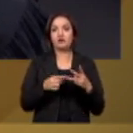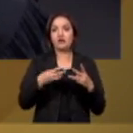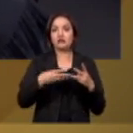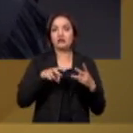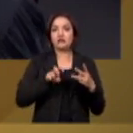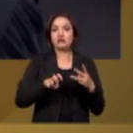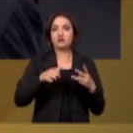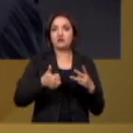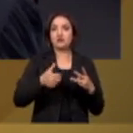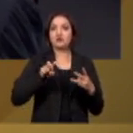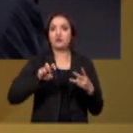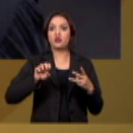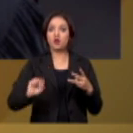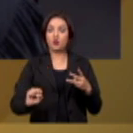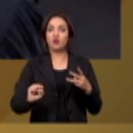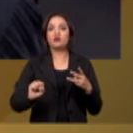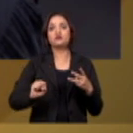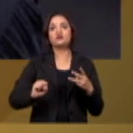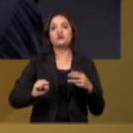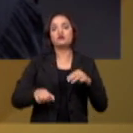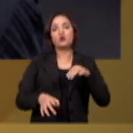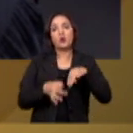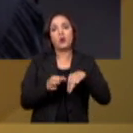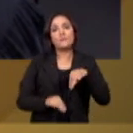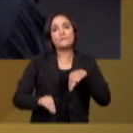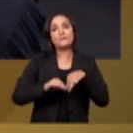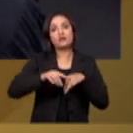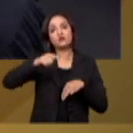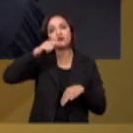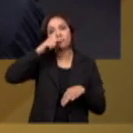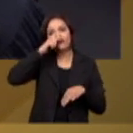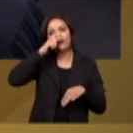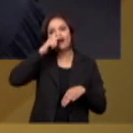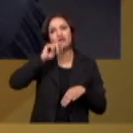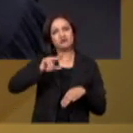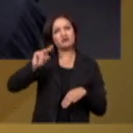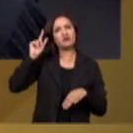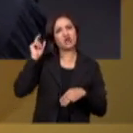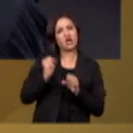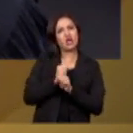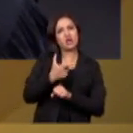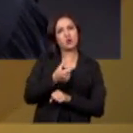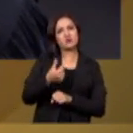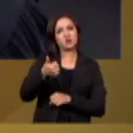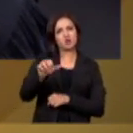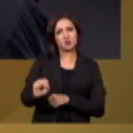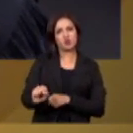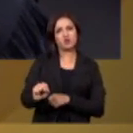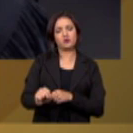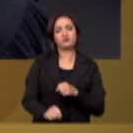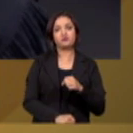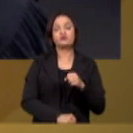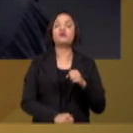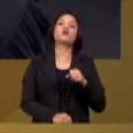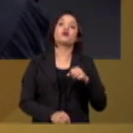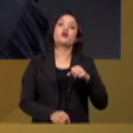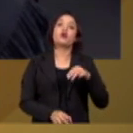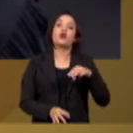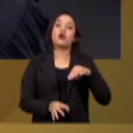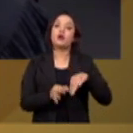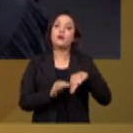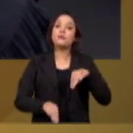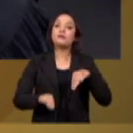1935 158 edson fachin esse é um pouquinho mais antigo 2018 e descoberto